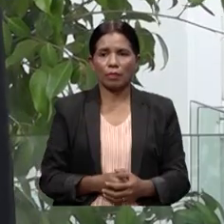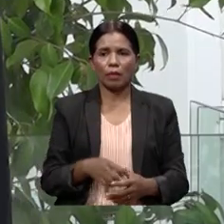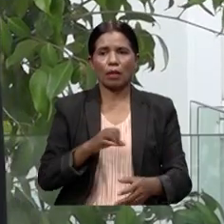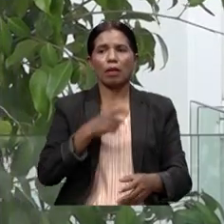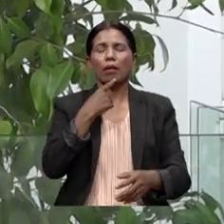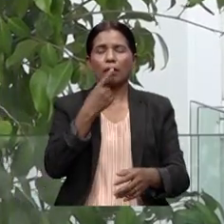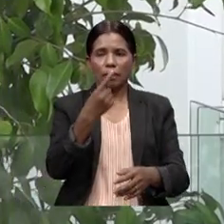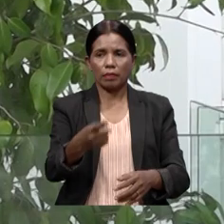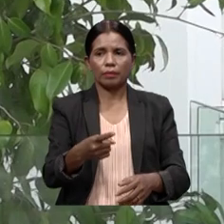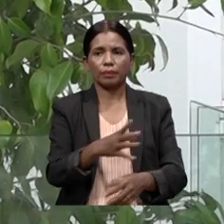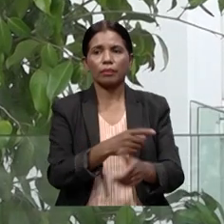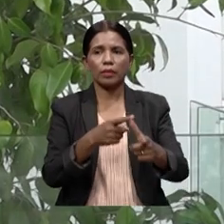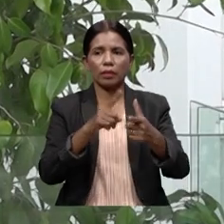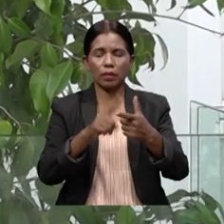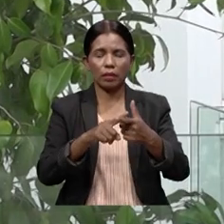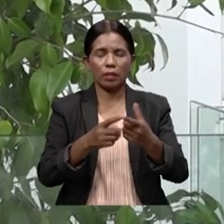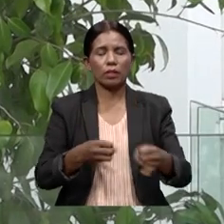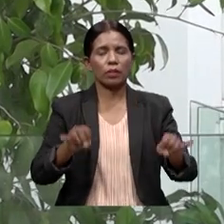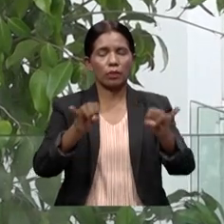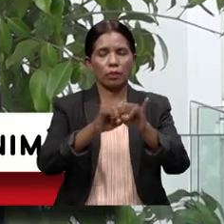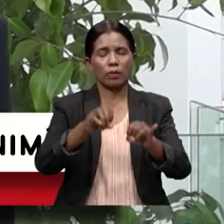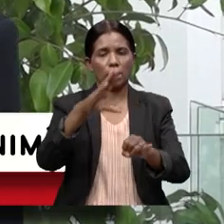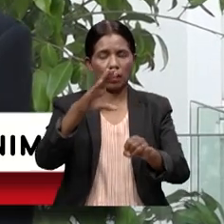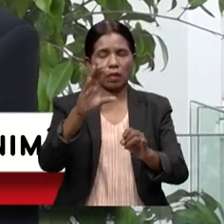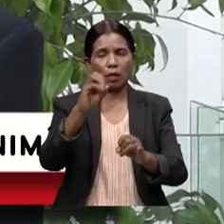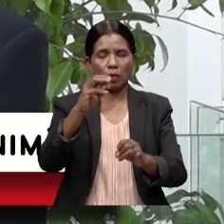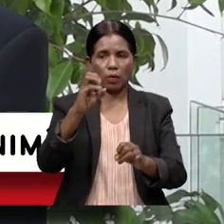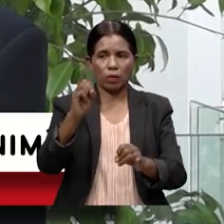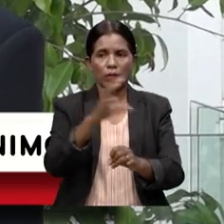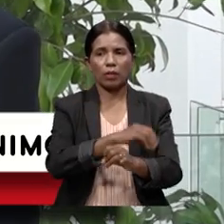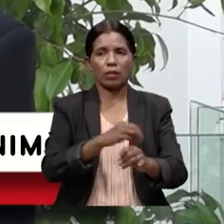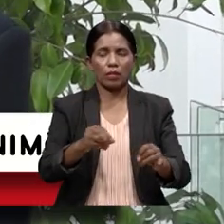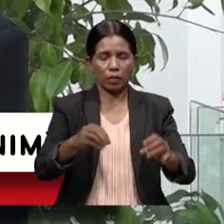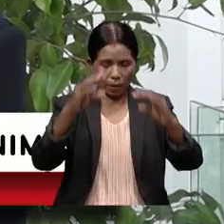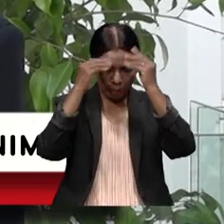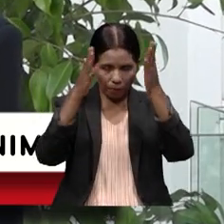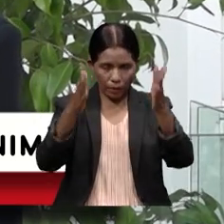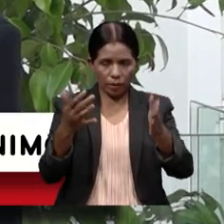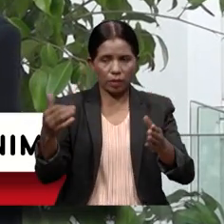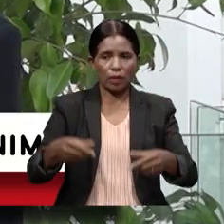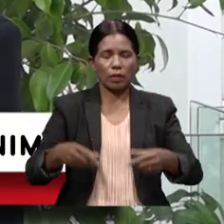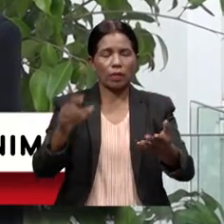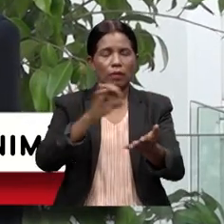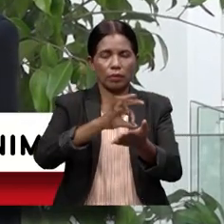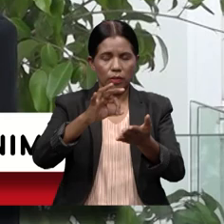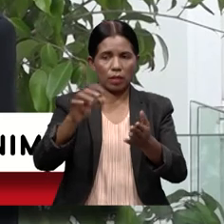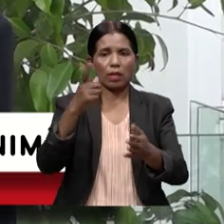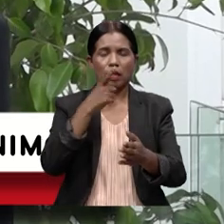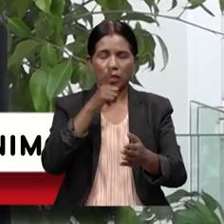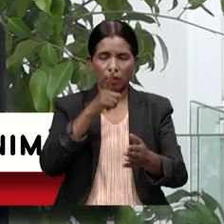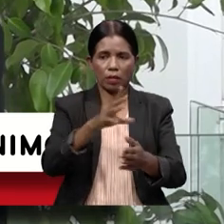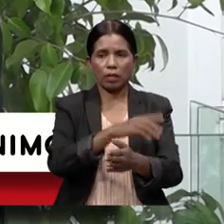informo-nos para o presidente do Instituto Camões que está aqui, e o Ministério do Ensino Superior, e o nosso professor Sirambe foi formação em língua para o Ensino